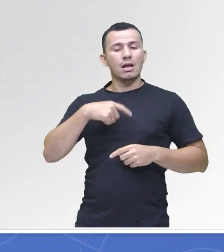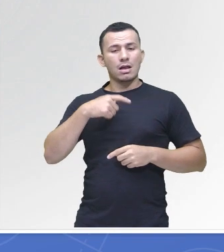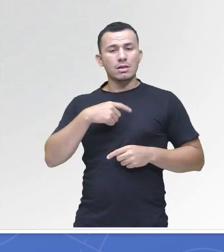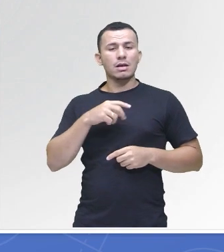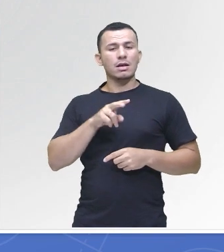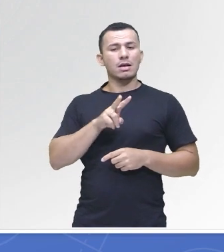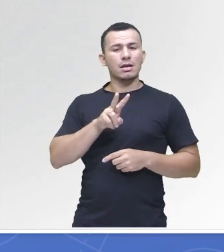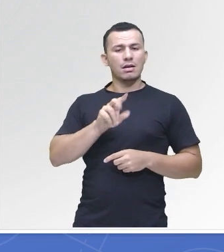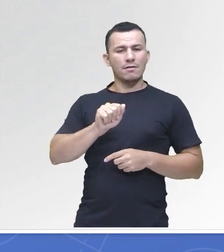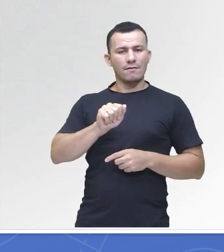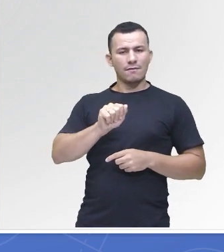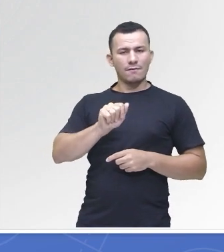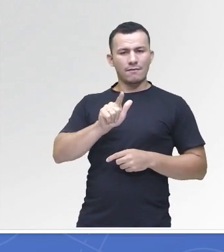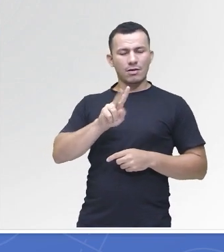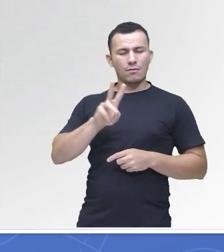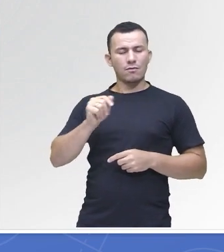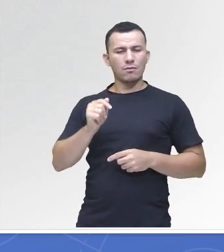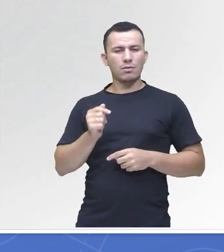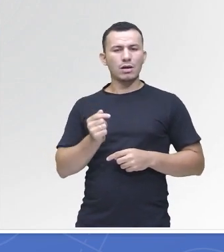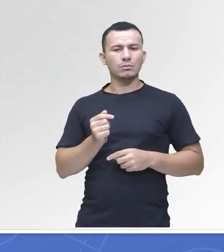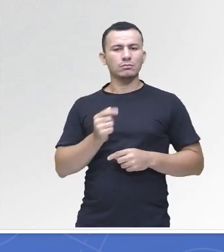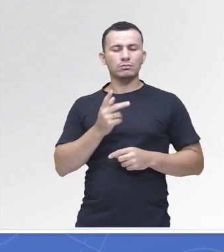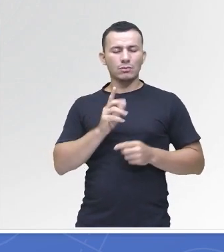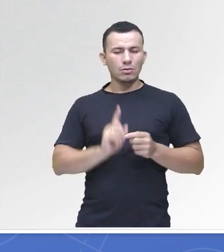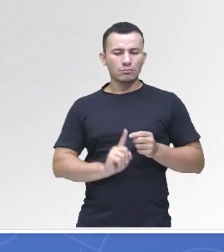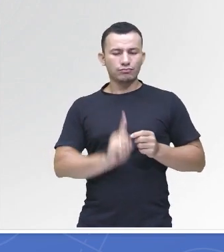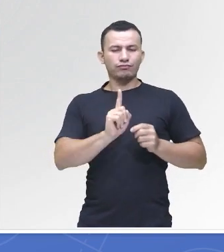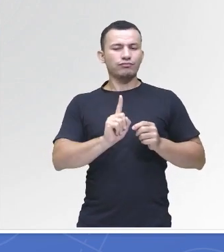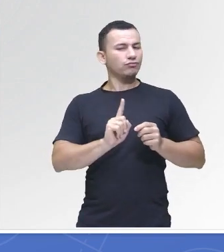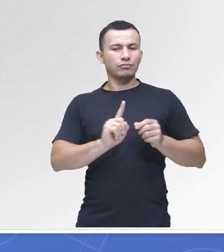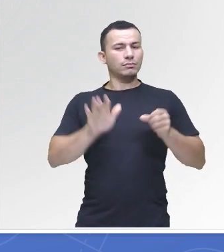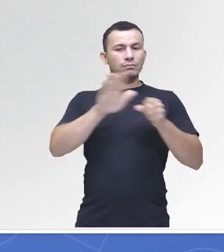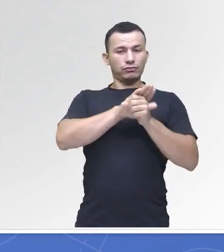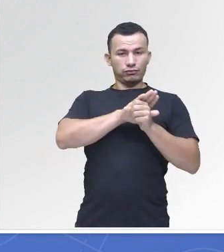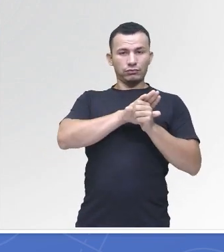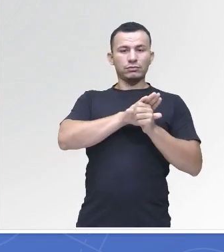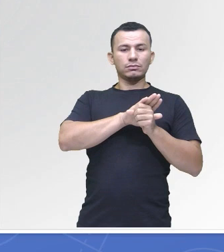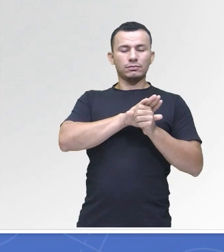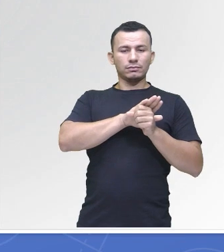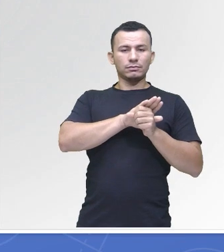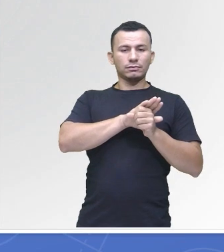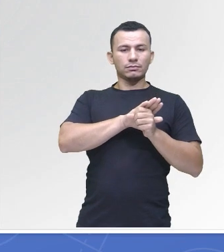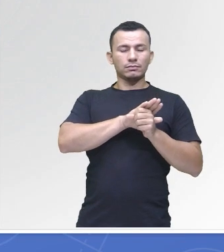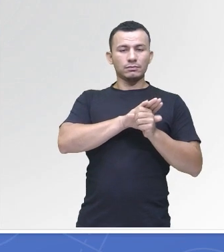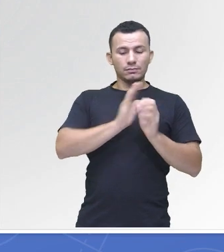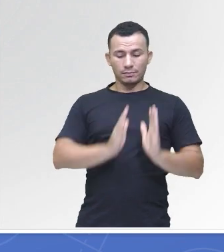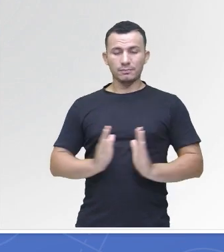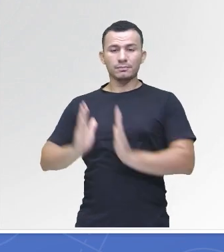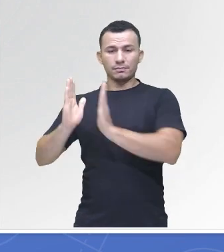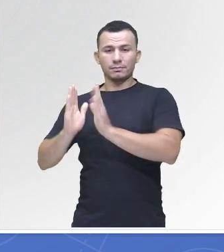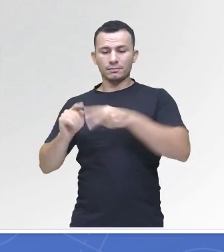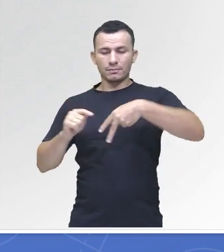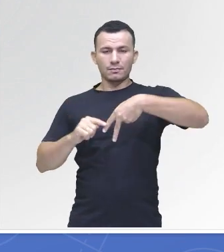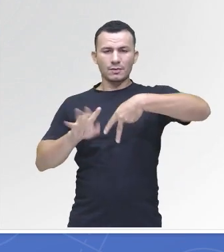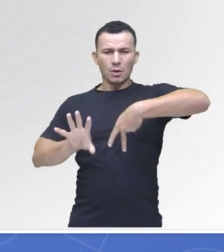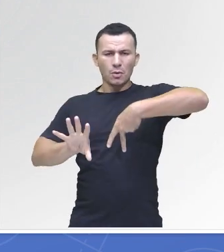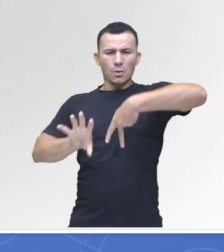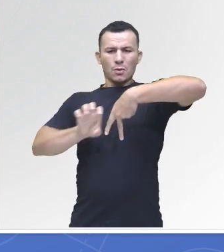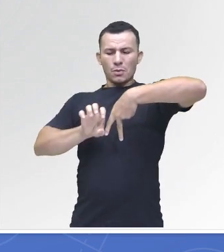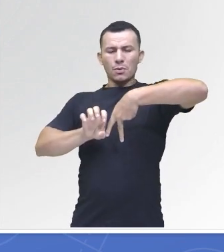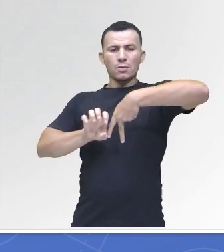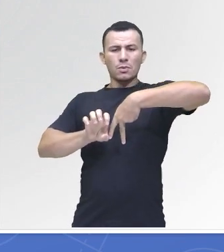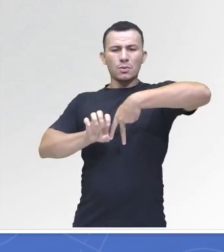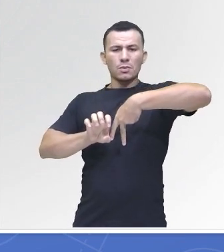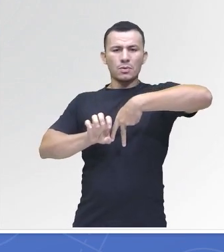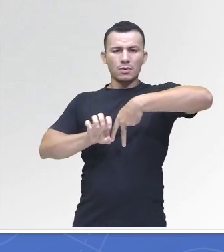que impedem com que o sangue retorne, né? Impede esse reflexo aqui dele. E no músculo contraído, com